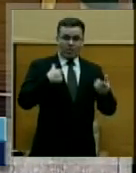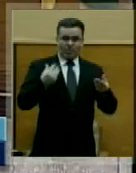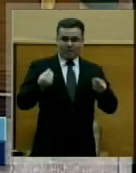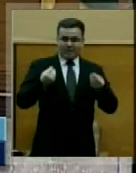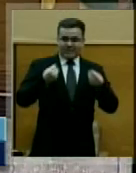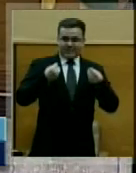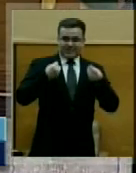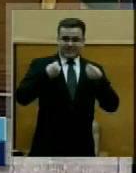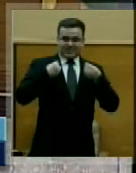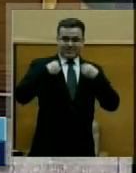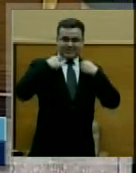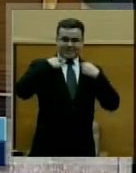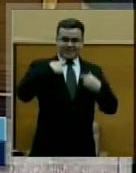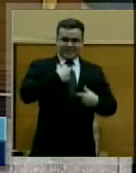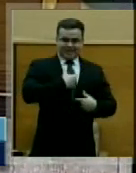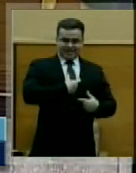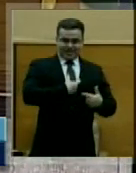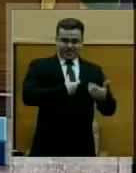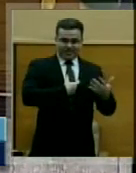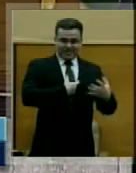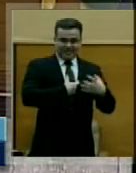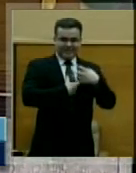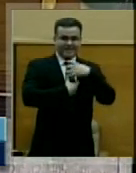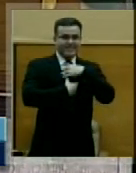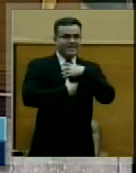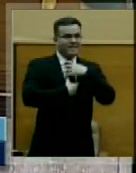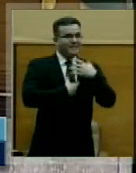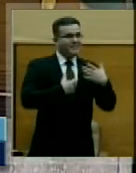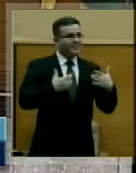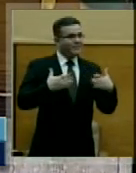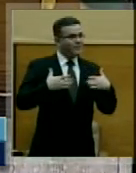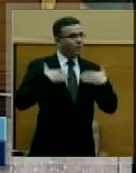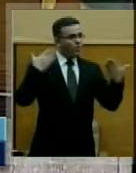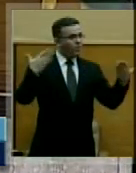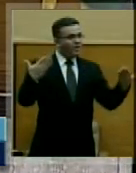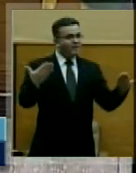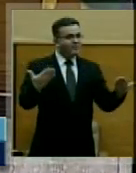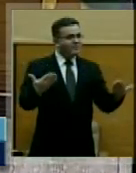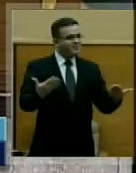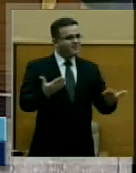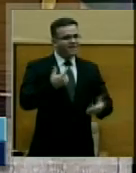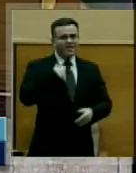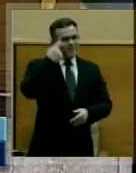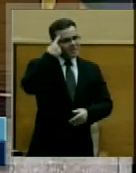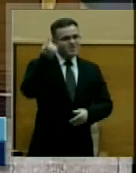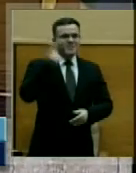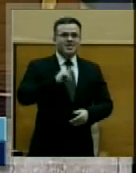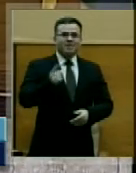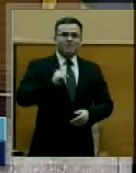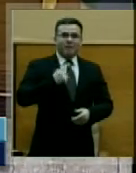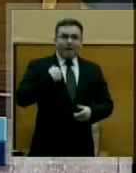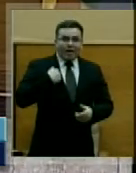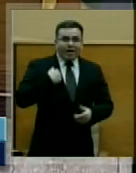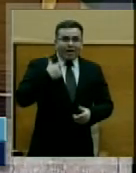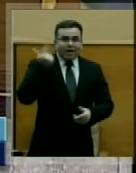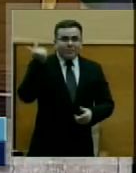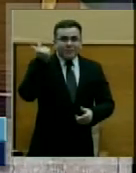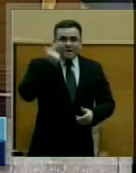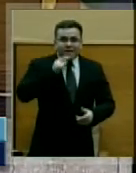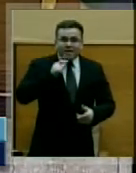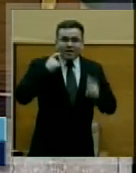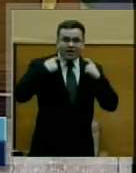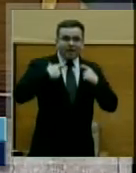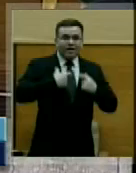uma surpresa muito grande, porque nunca passou pela minha cabeça que um dia eu iria receber uma medalha do mérito